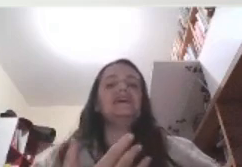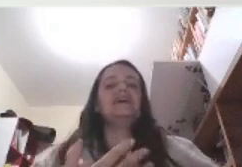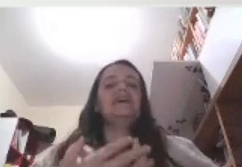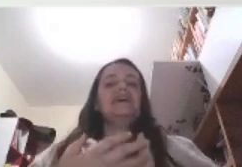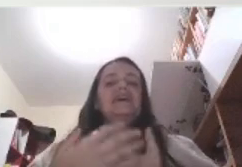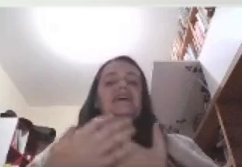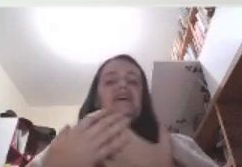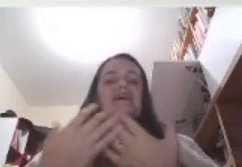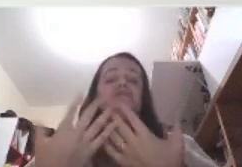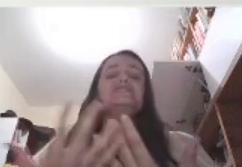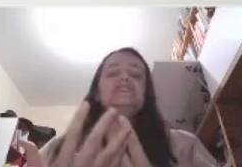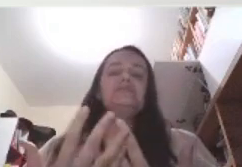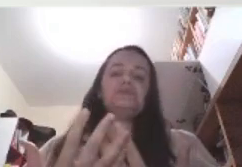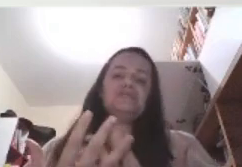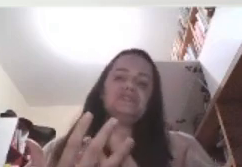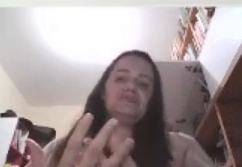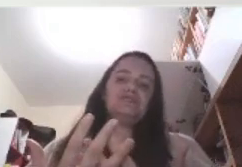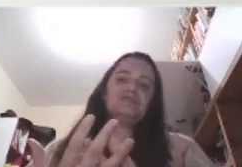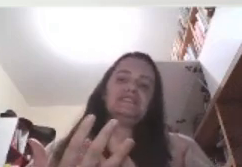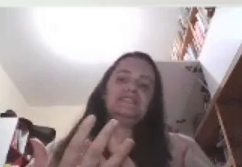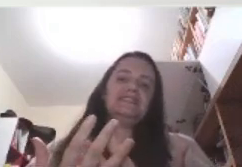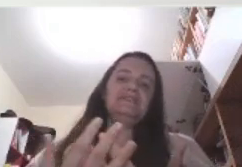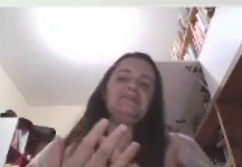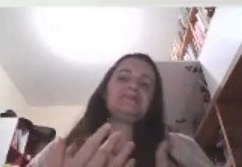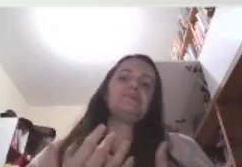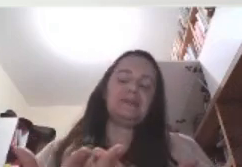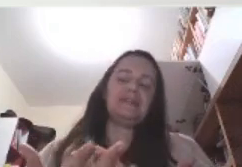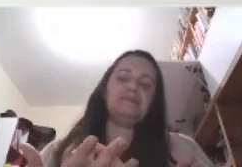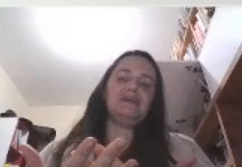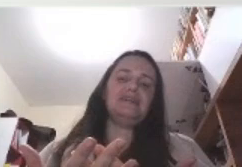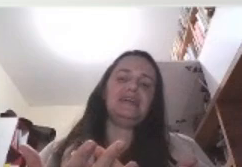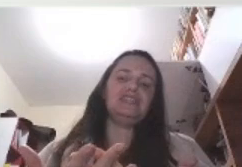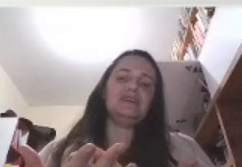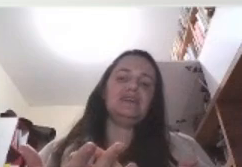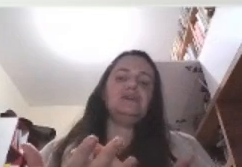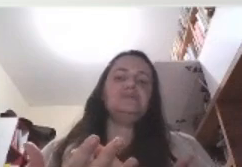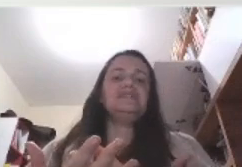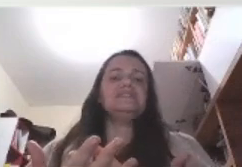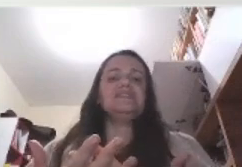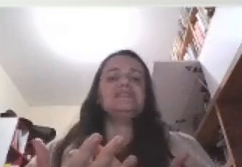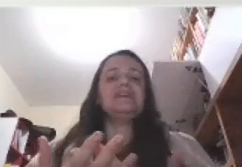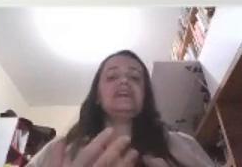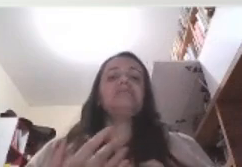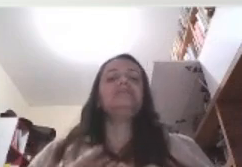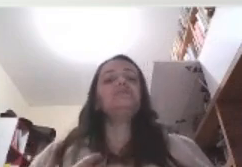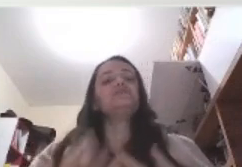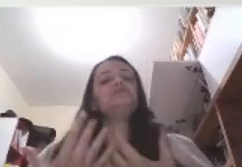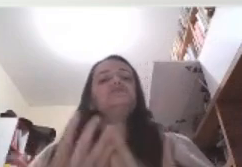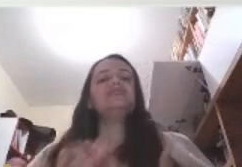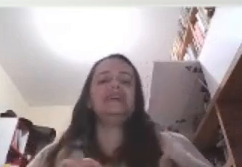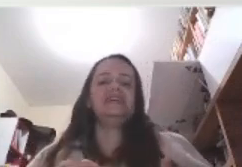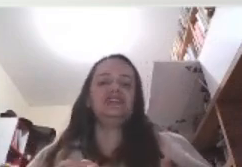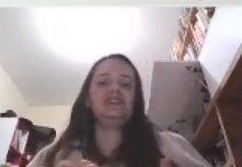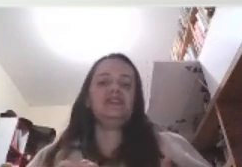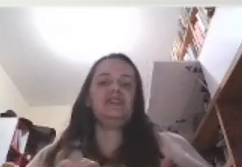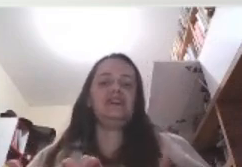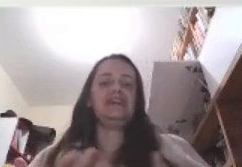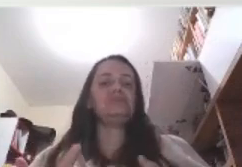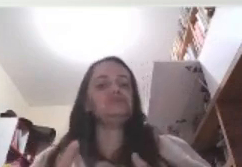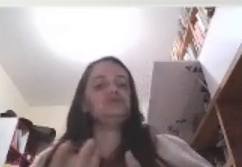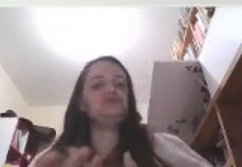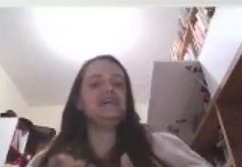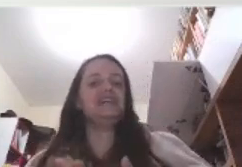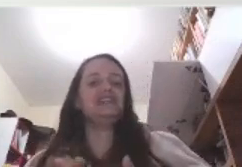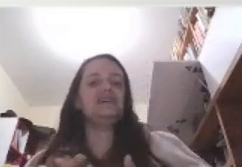vai induzir a produção da ocitocina para liberar o leite. Muitas vezes não é que a mãe não produza leite,